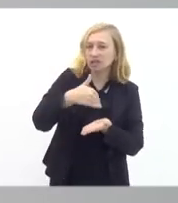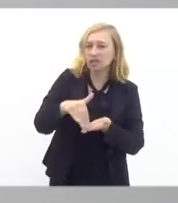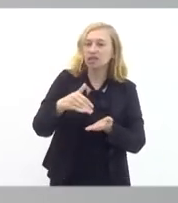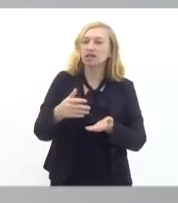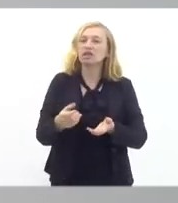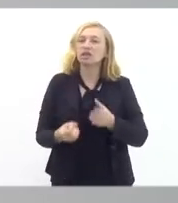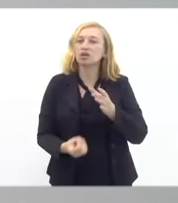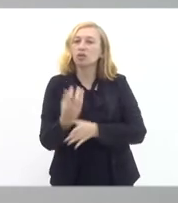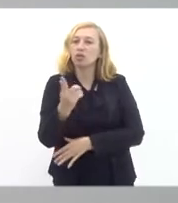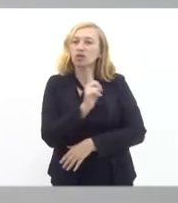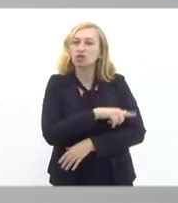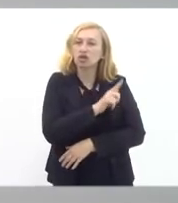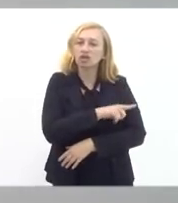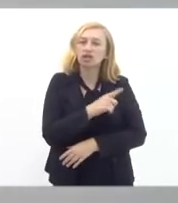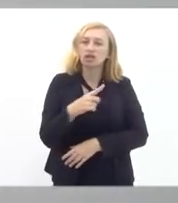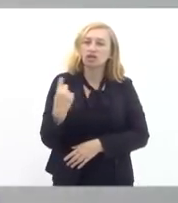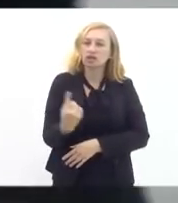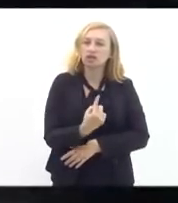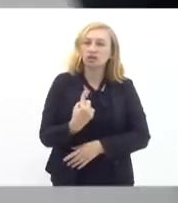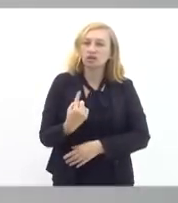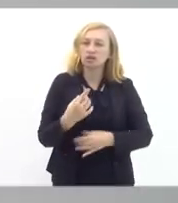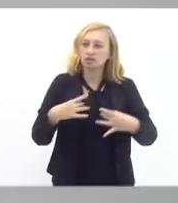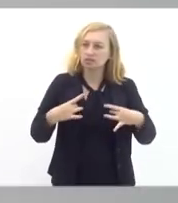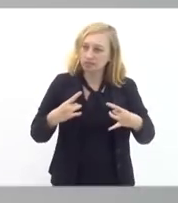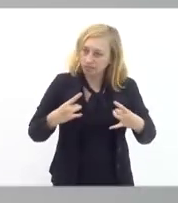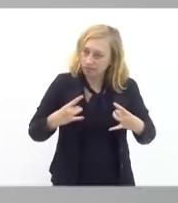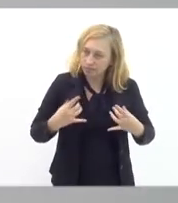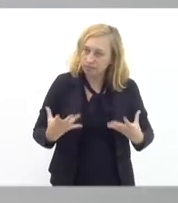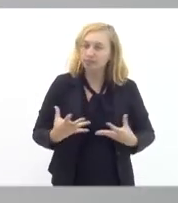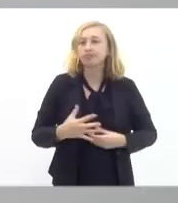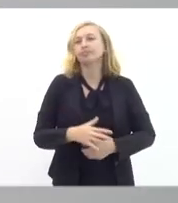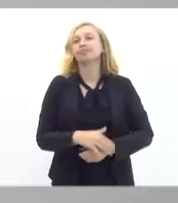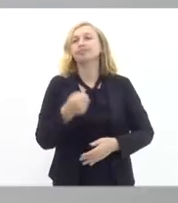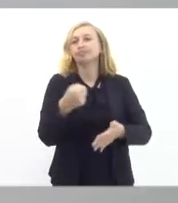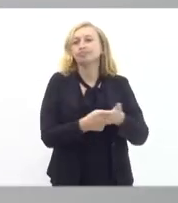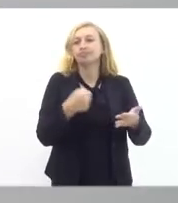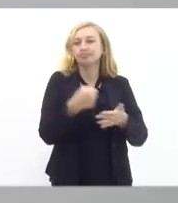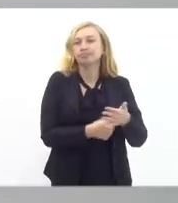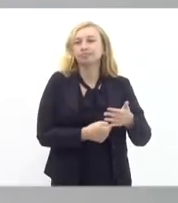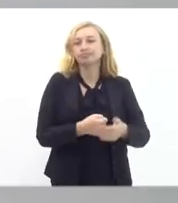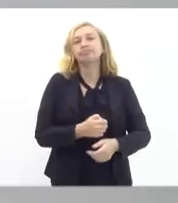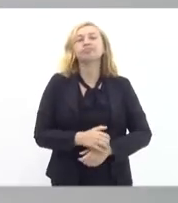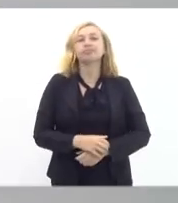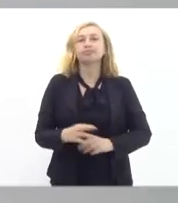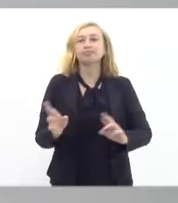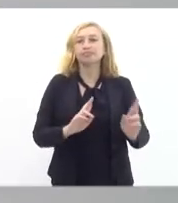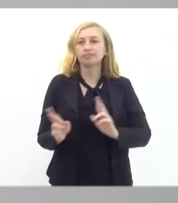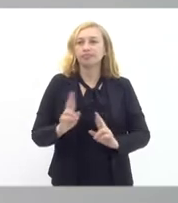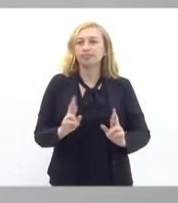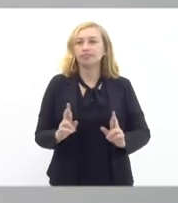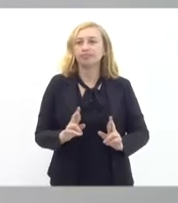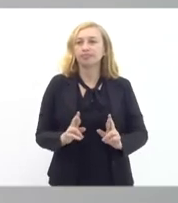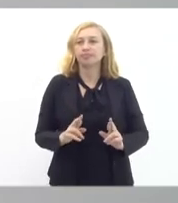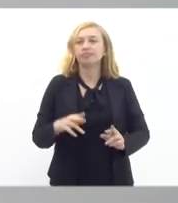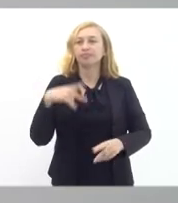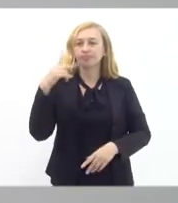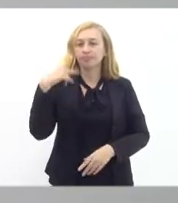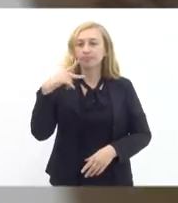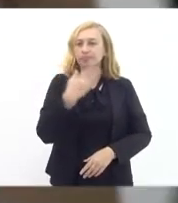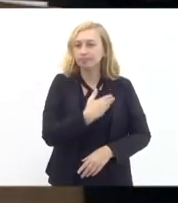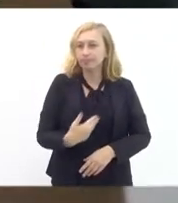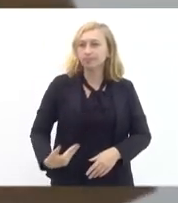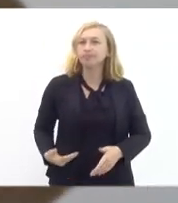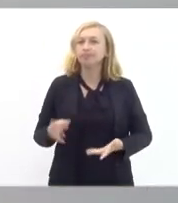isso e estamos assim, à disposição para lutar com relação a isso, para que seja uma política pública